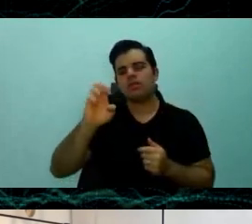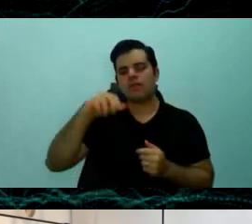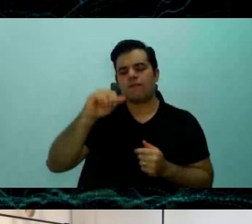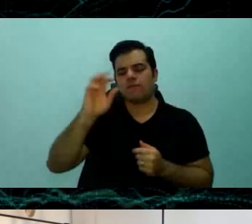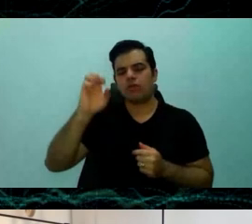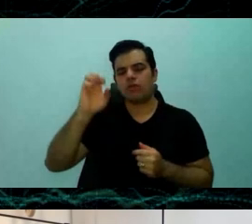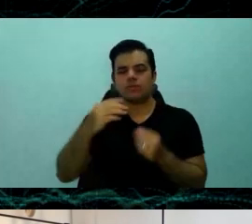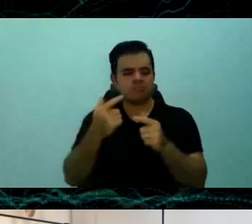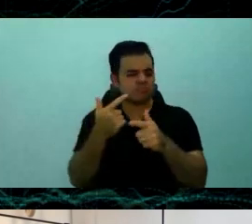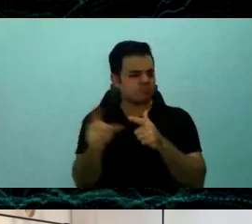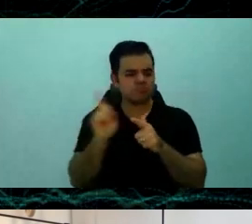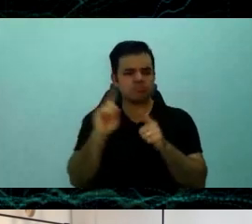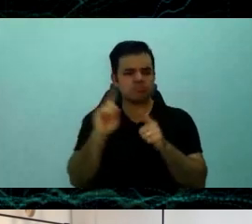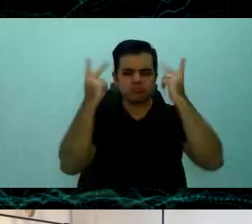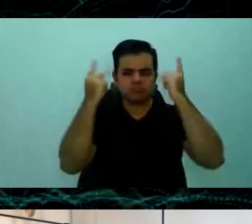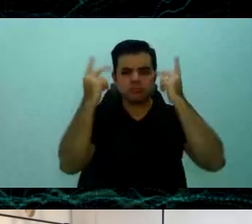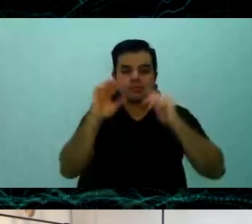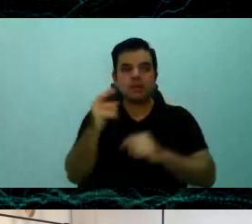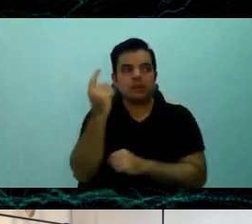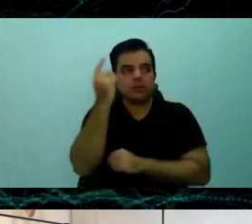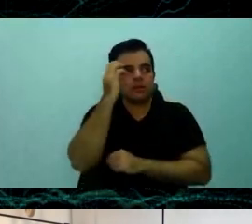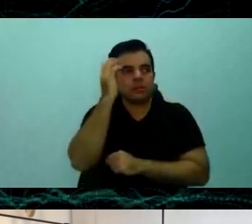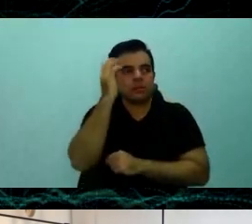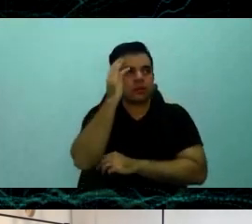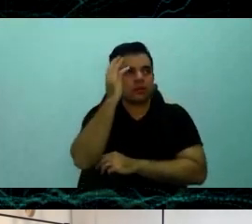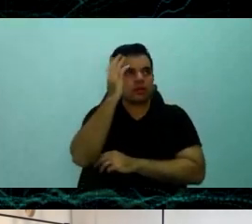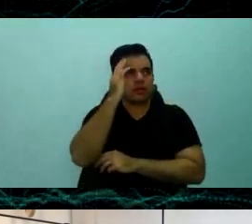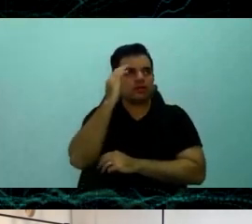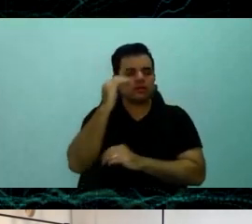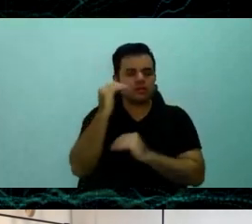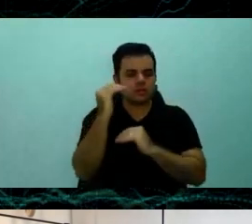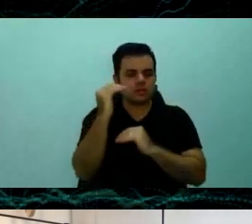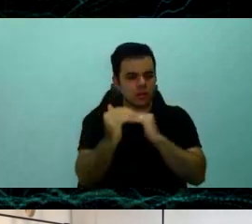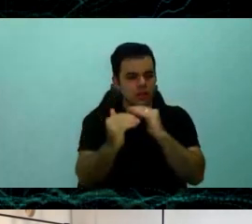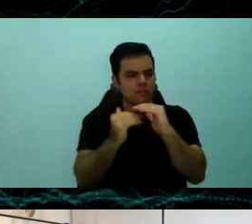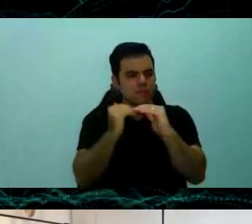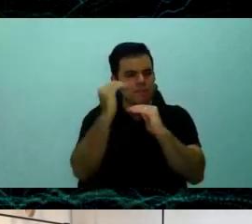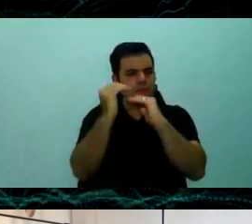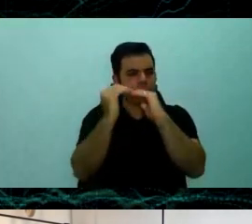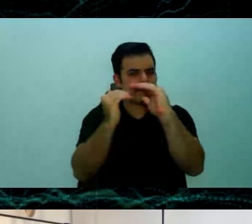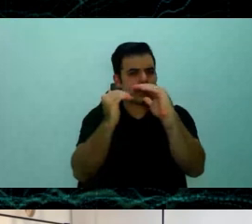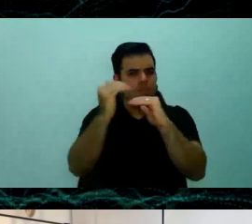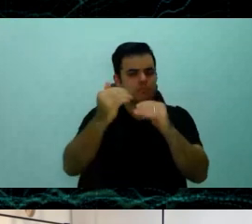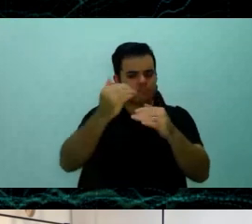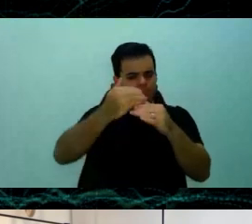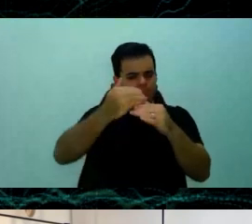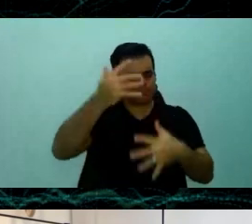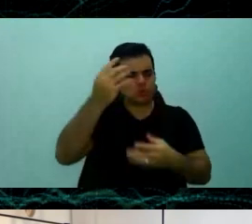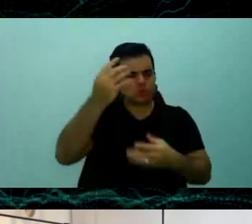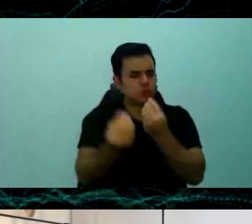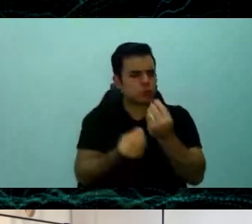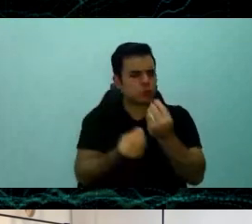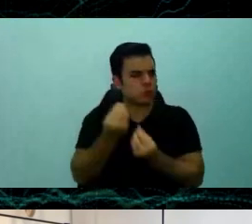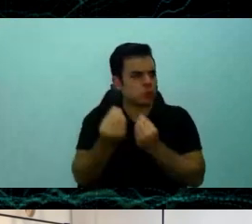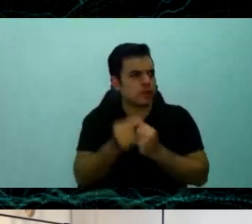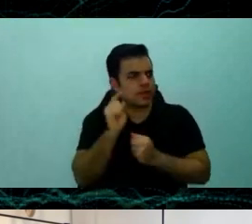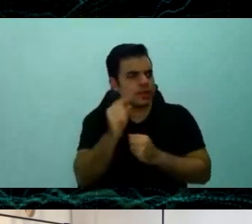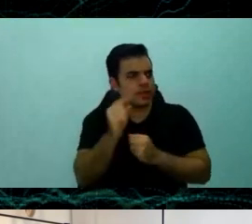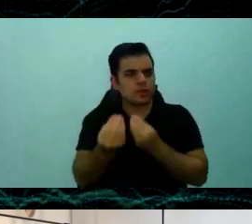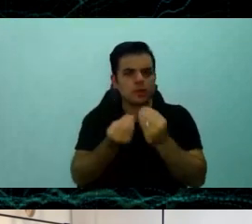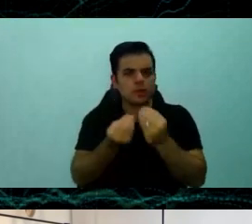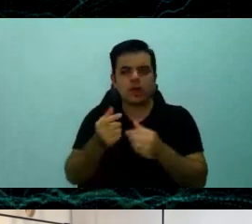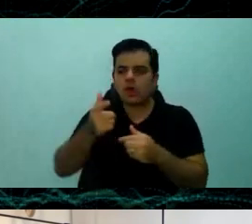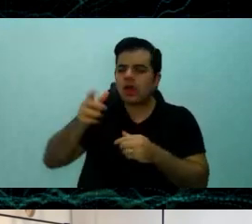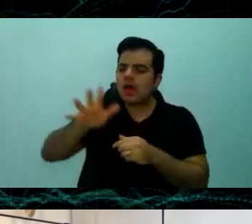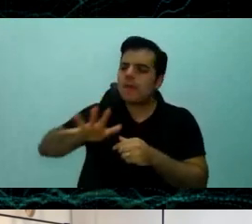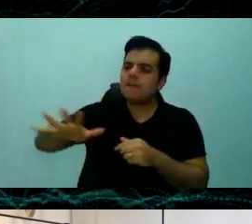que daí a gente começa a pensar em escala. Como que ficaria isso para um outro